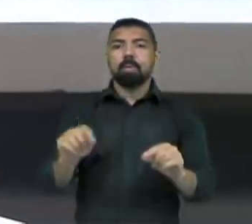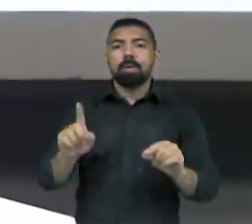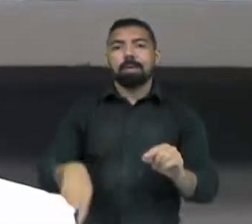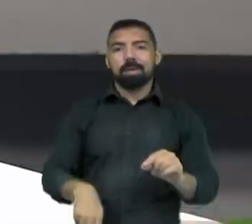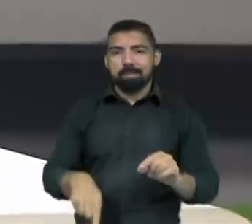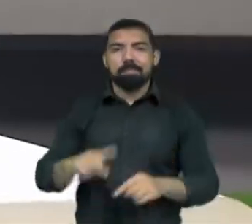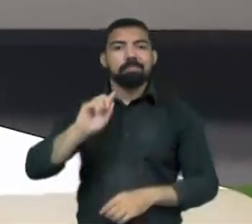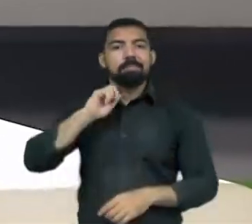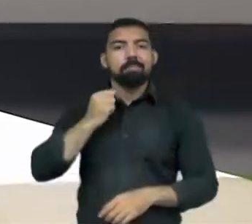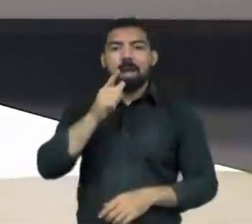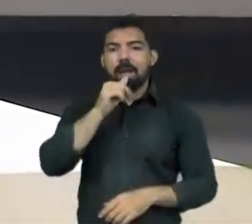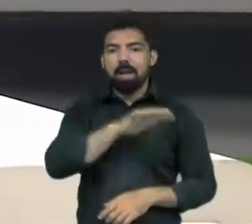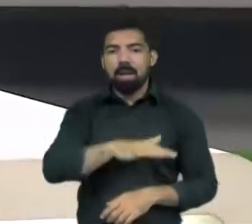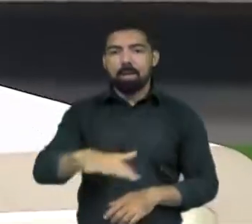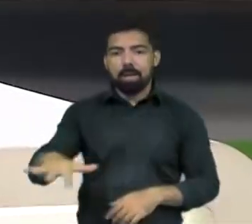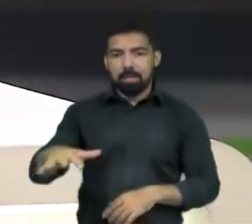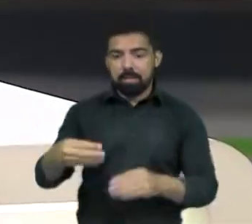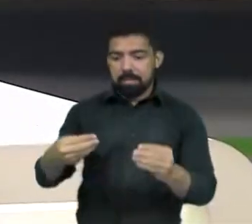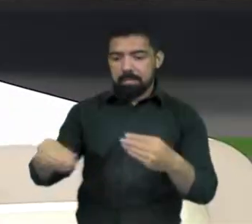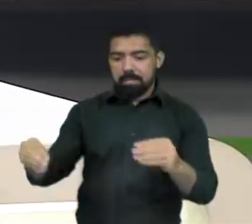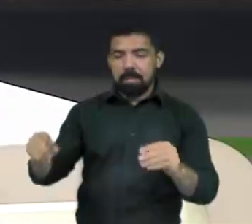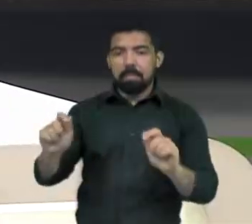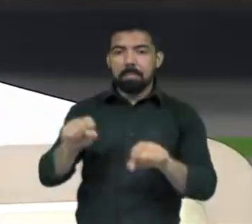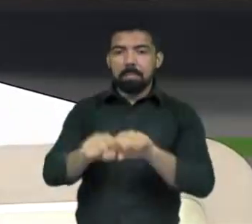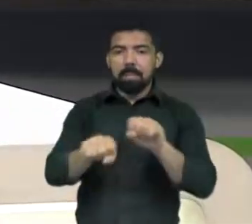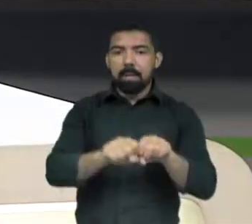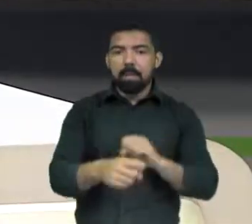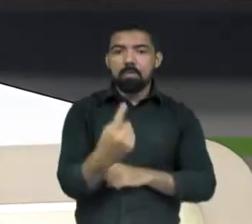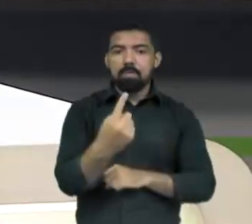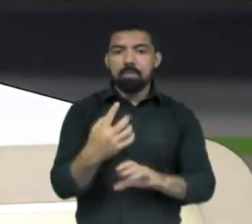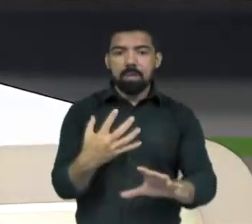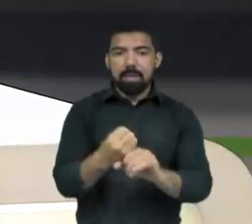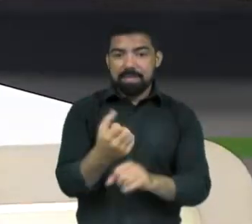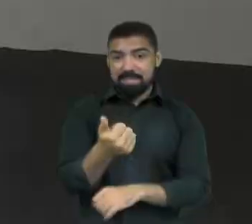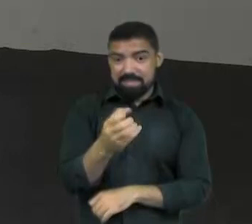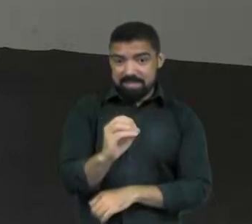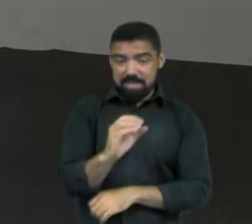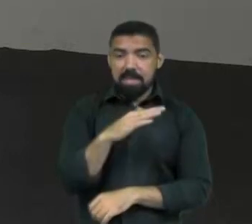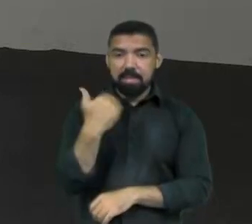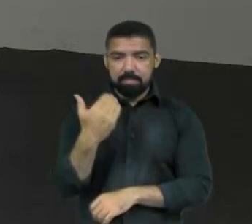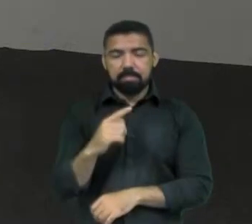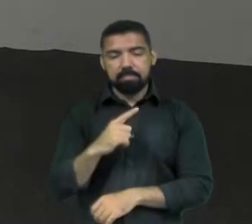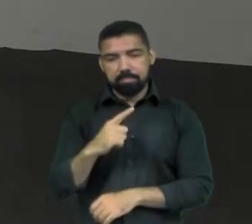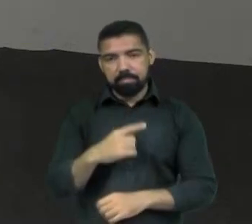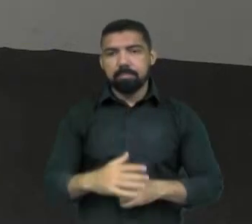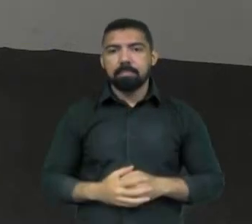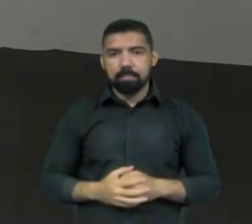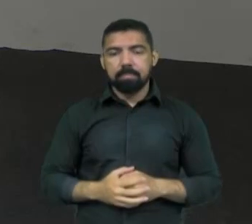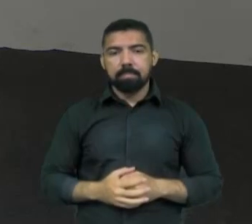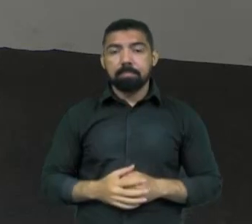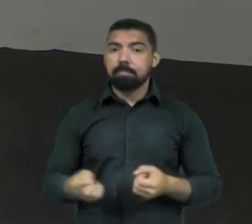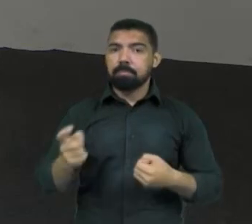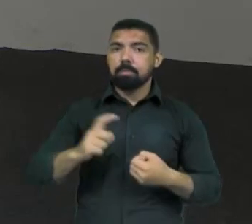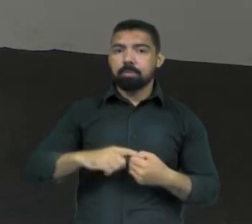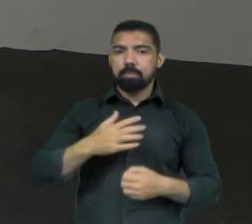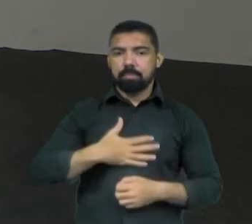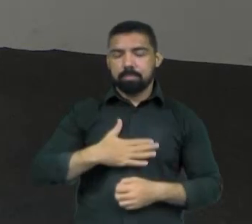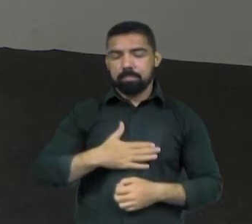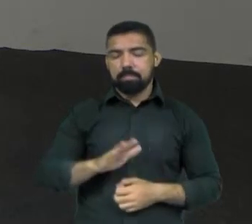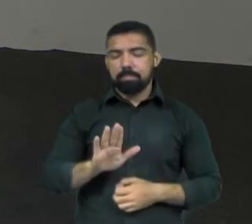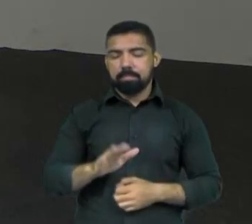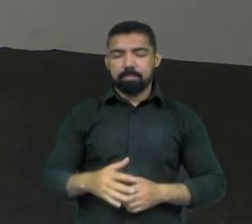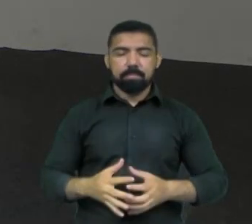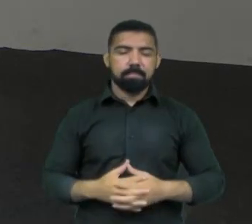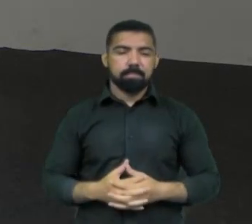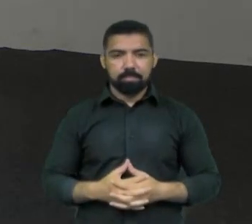marinha. Plástico mata um em cada 10 animais marinhos no Brasil. Agora, 8 horas e 41 minutos. O primeiro